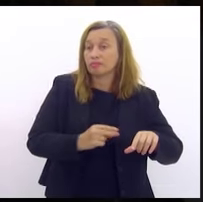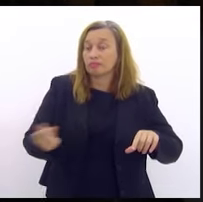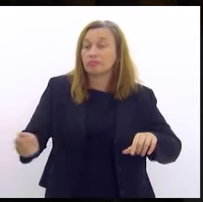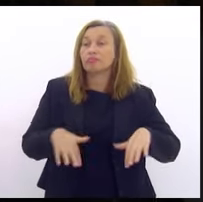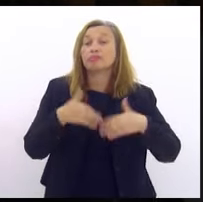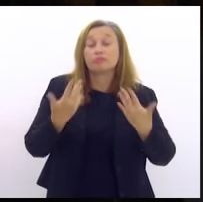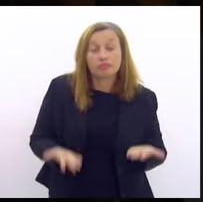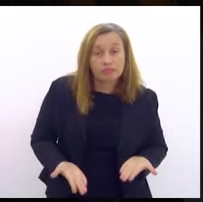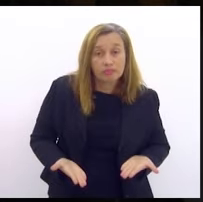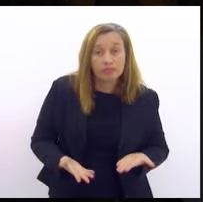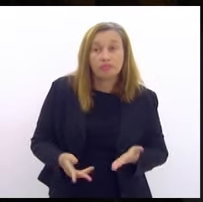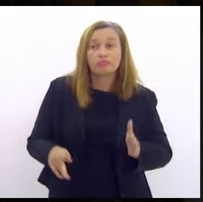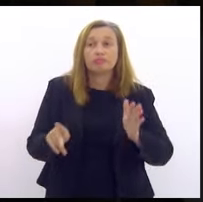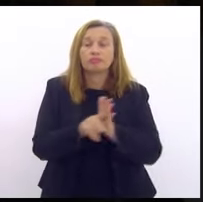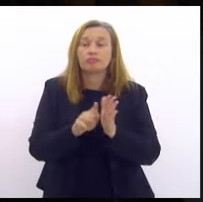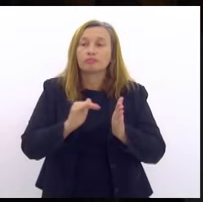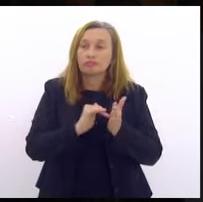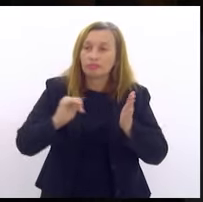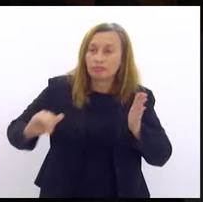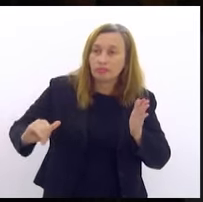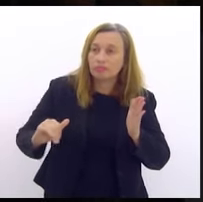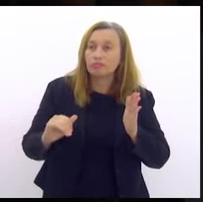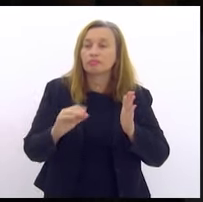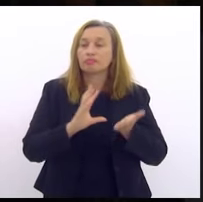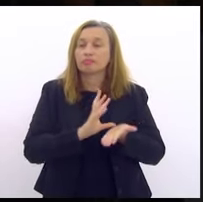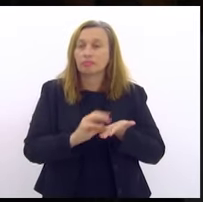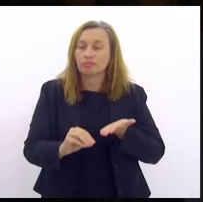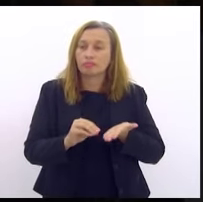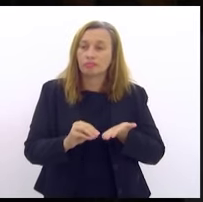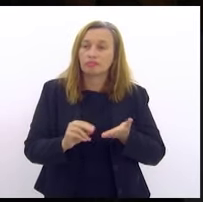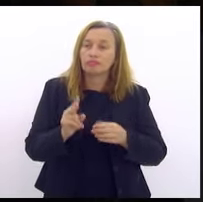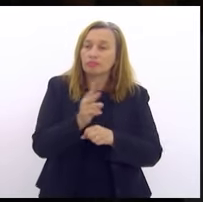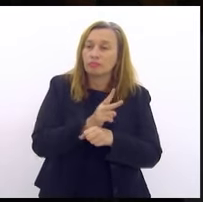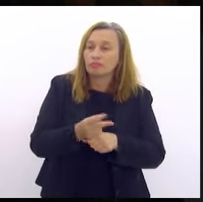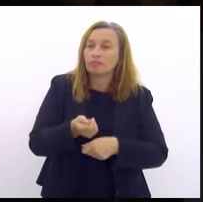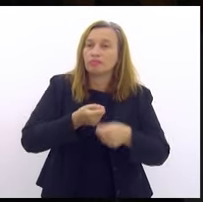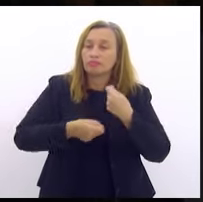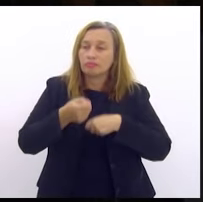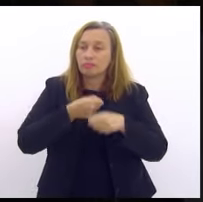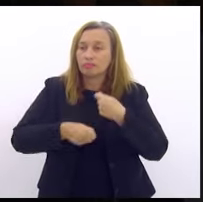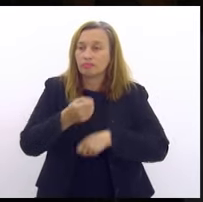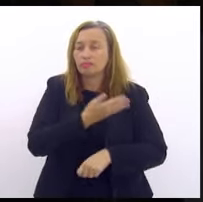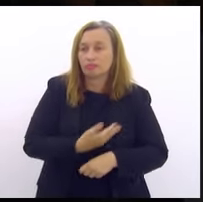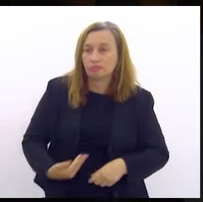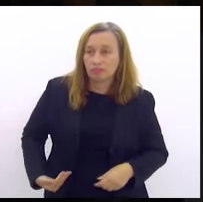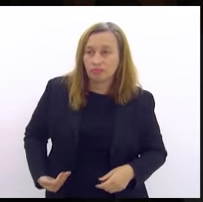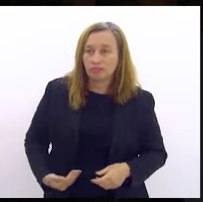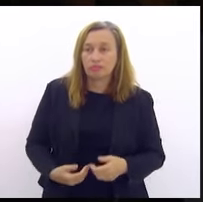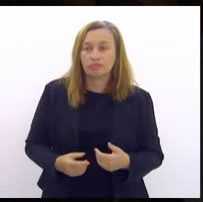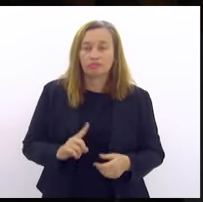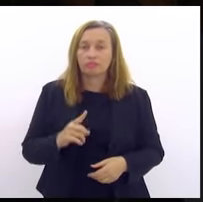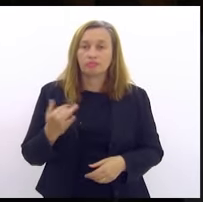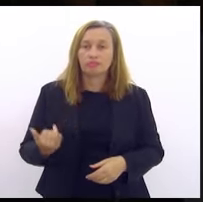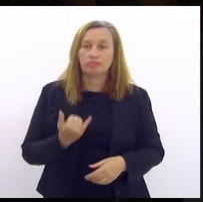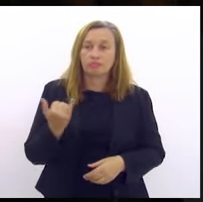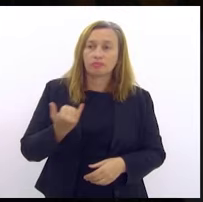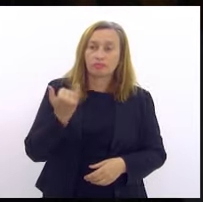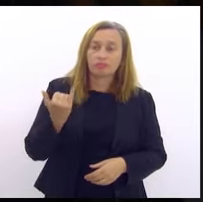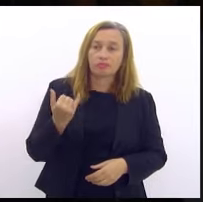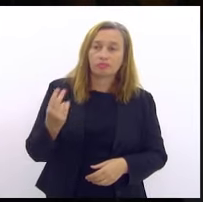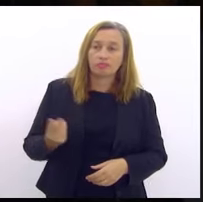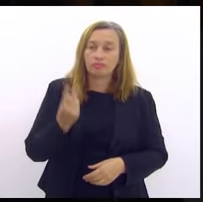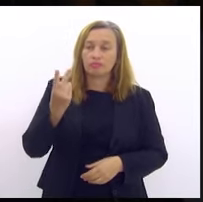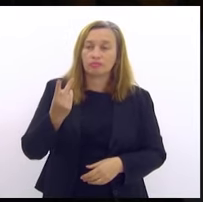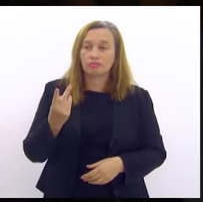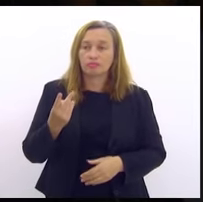Então, esse projeto foi retirado de pauta, a gente vai buscar uma negociação com o governo, não é privilégio, não é melhoria